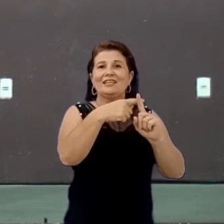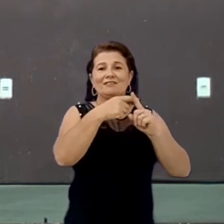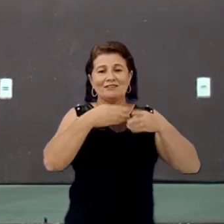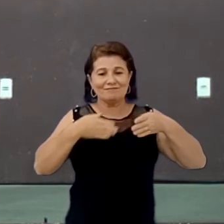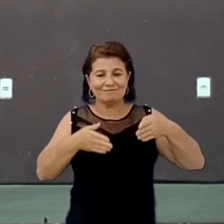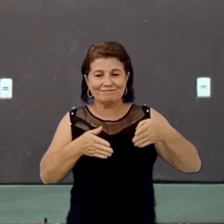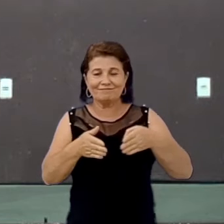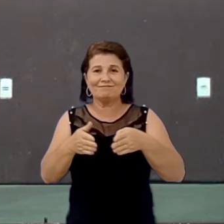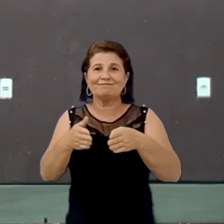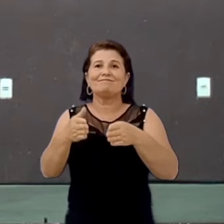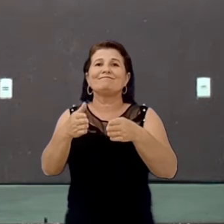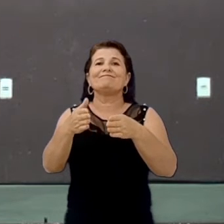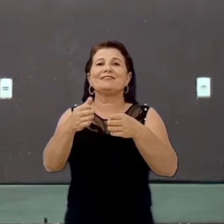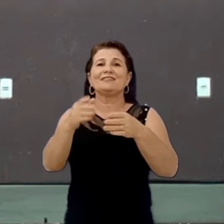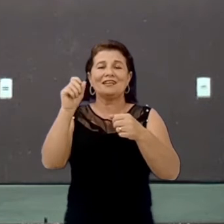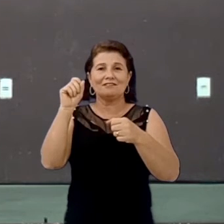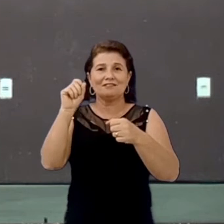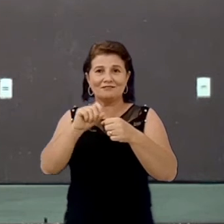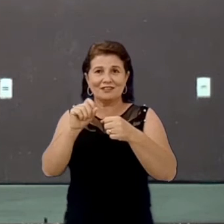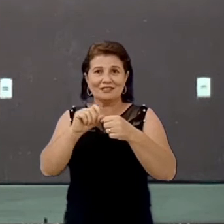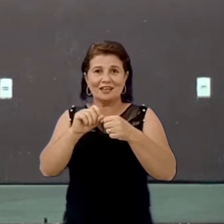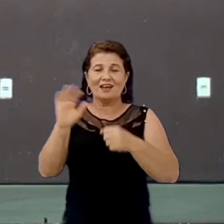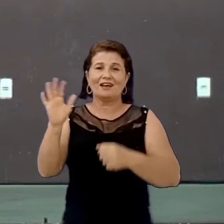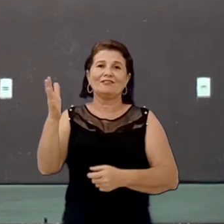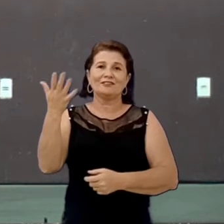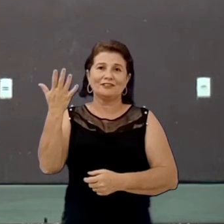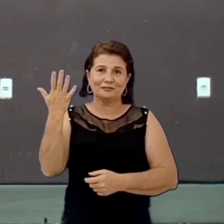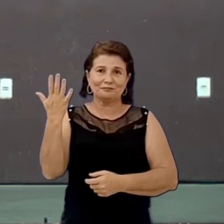caminhar, era o que estava fazendo aquela igreja crescer.